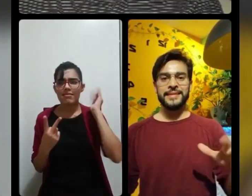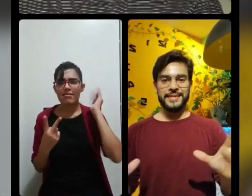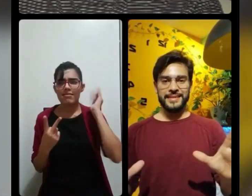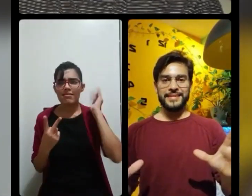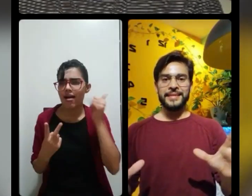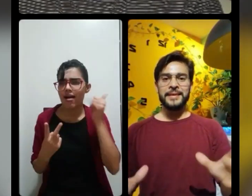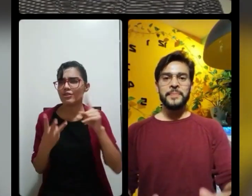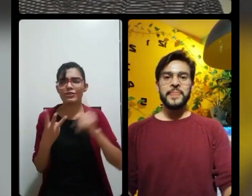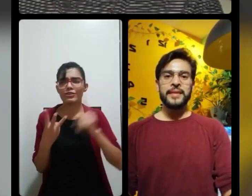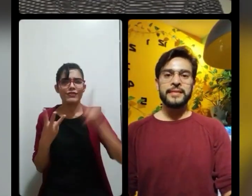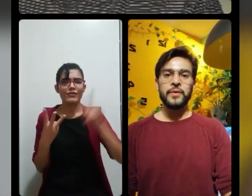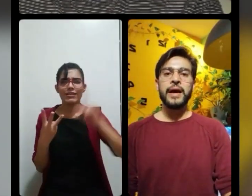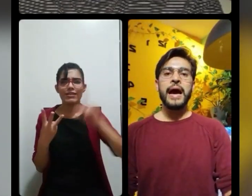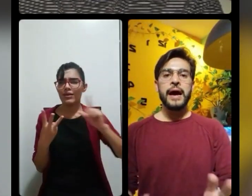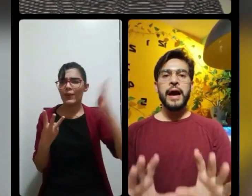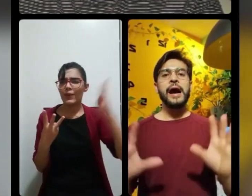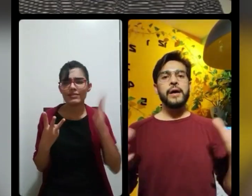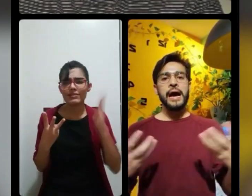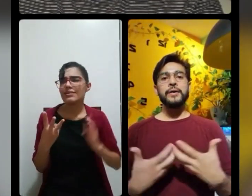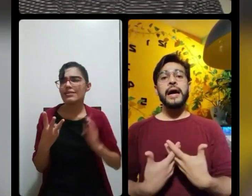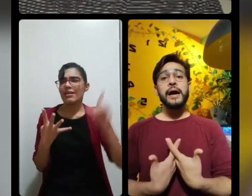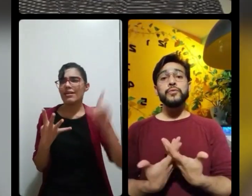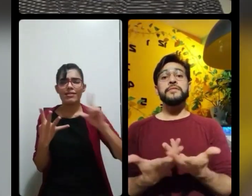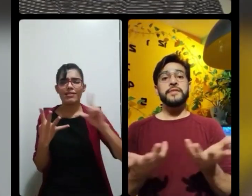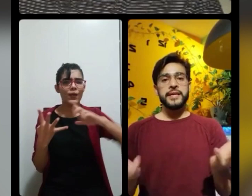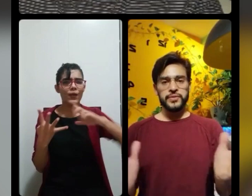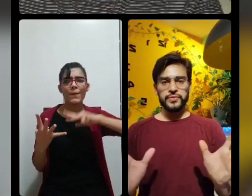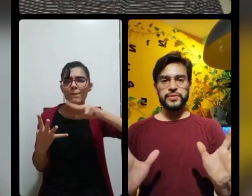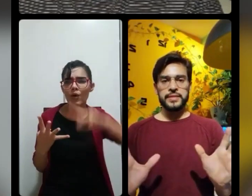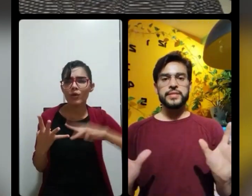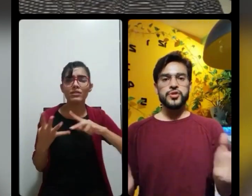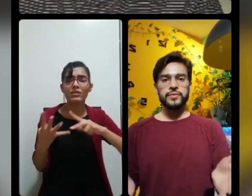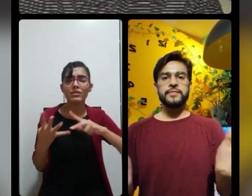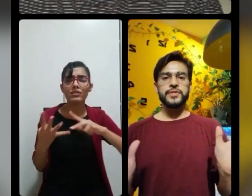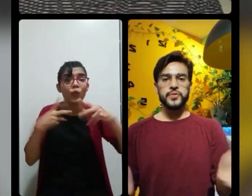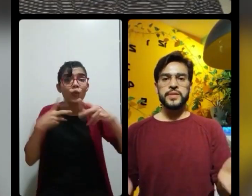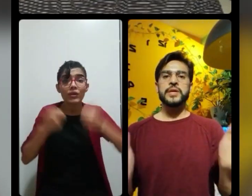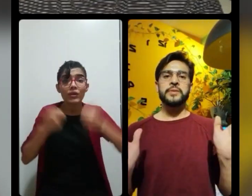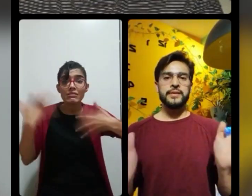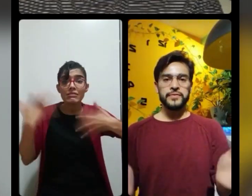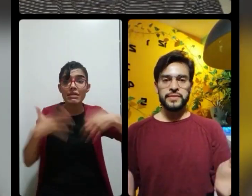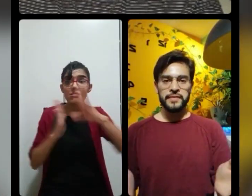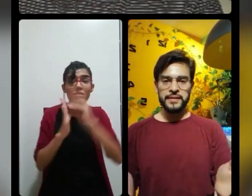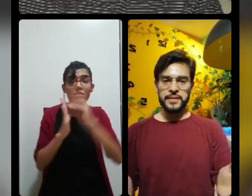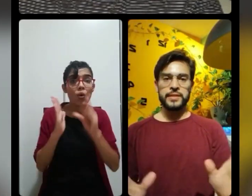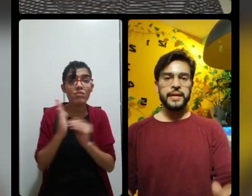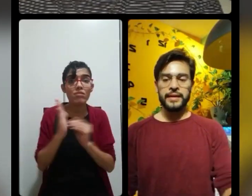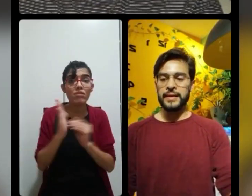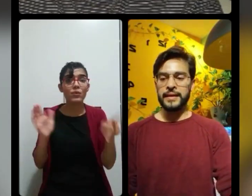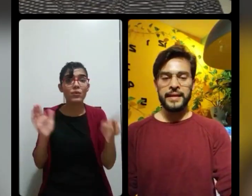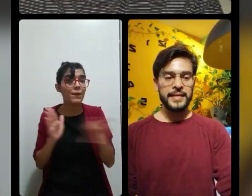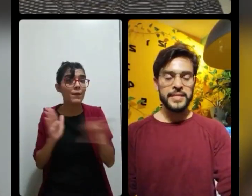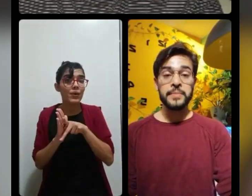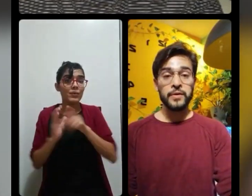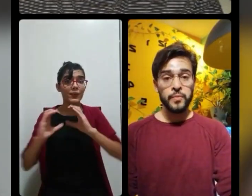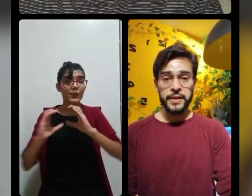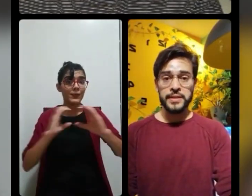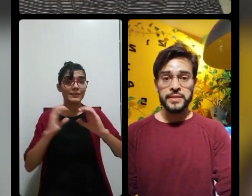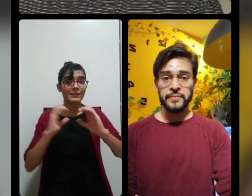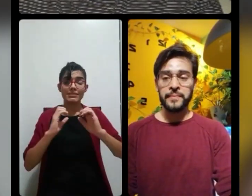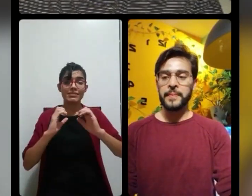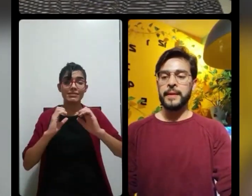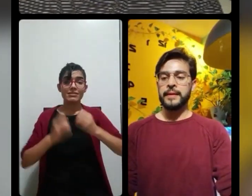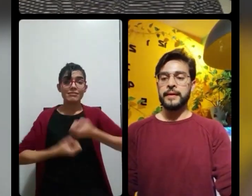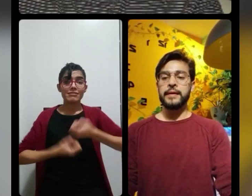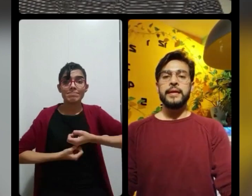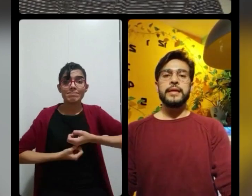brasileira, né? Então, há universos, existem universos perceptivos diferentes. Essa é a minha